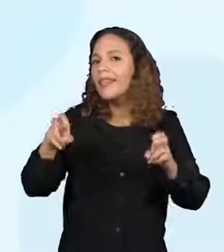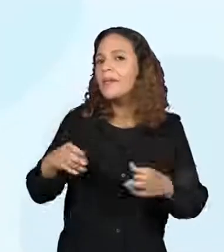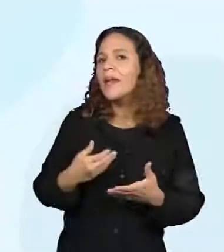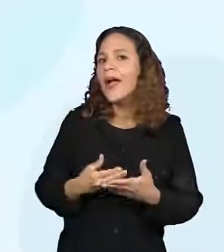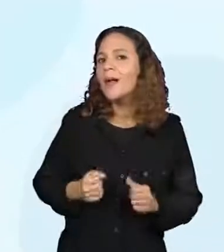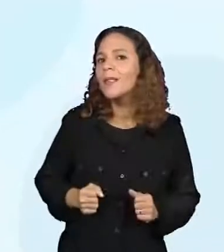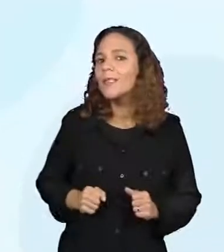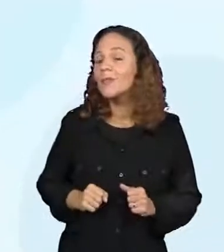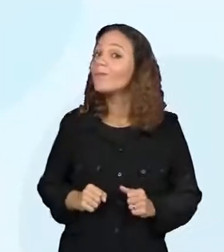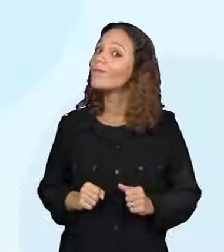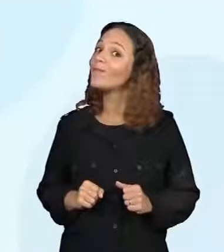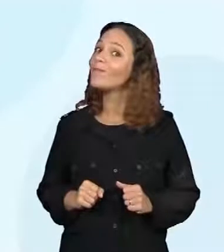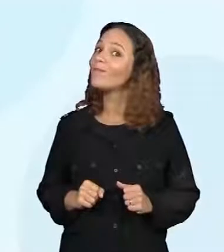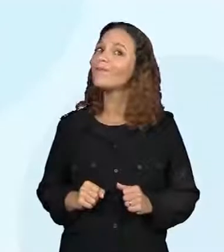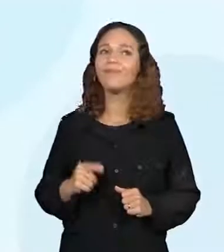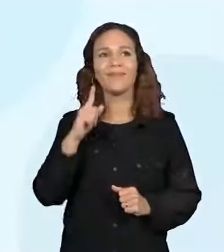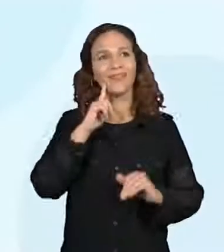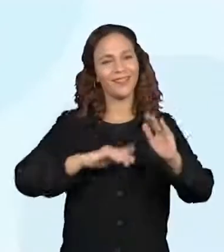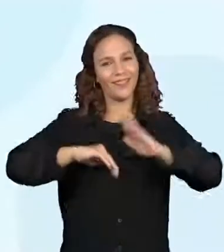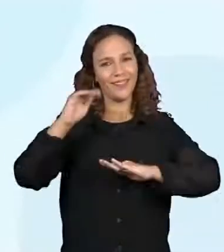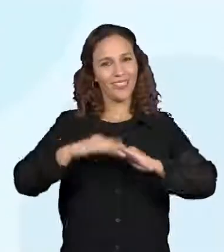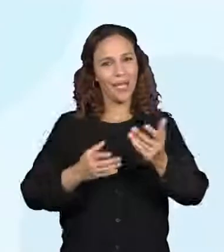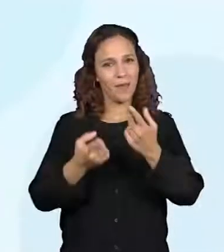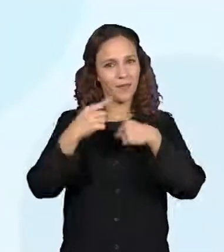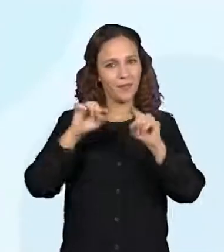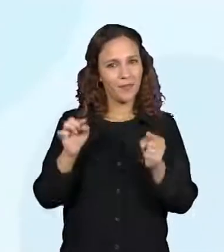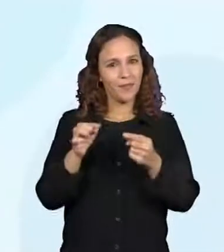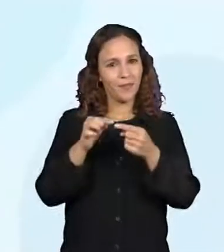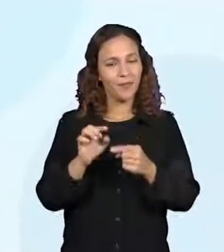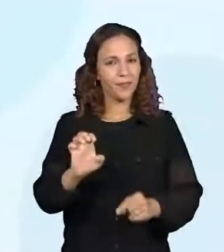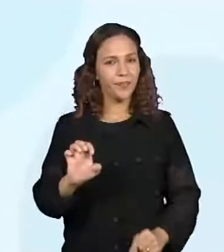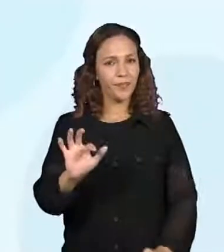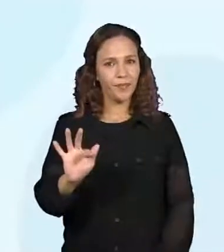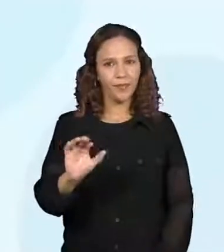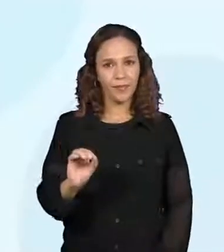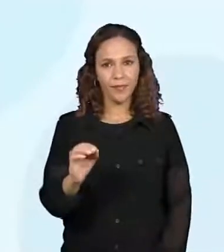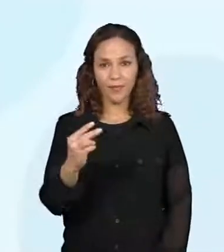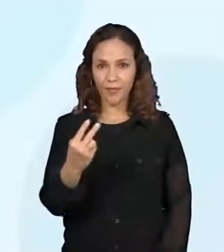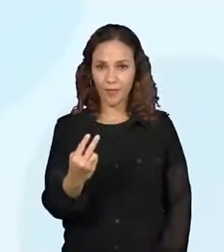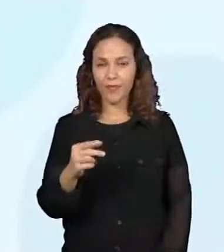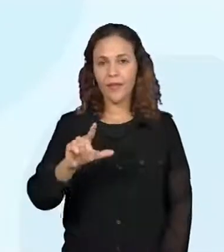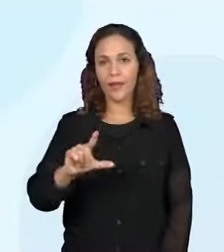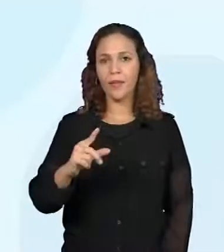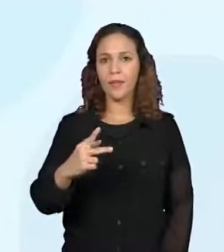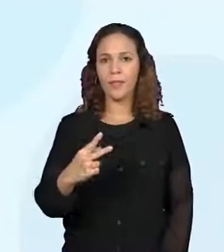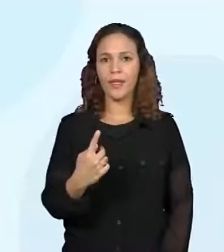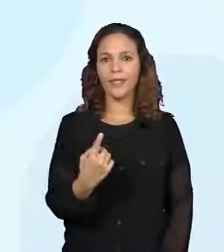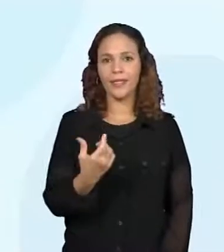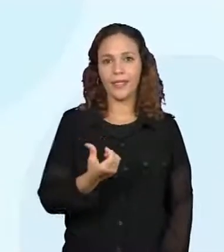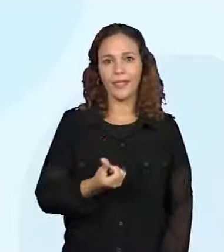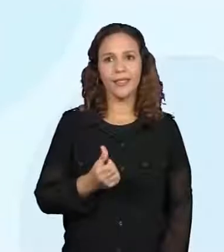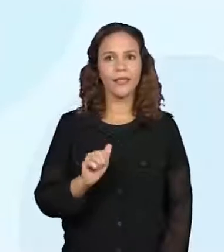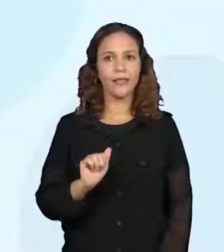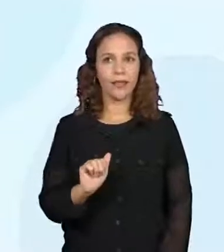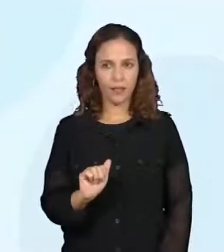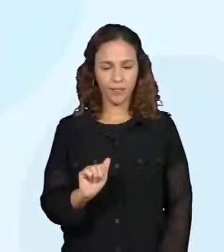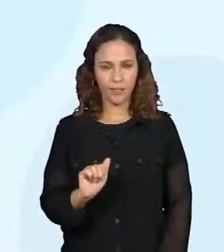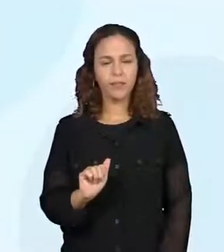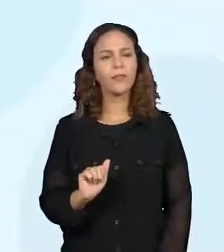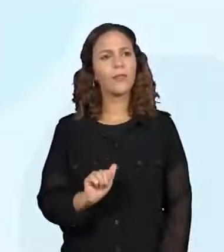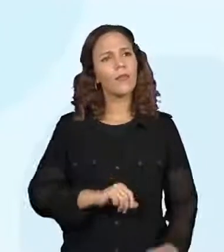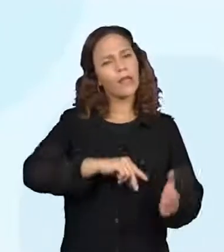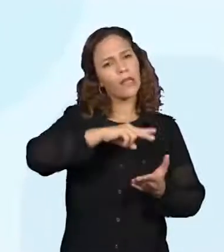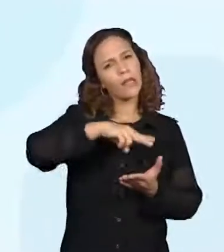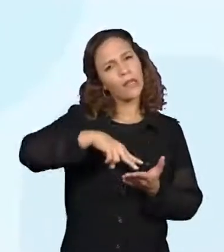Qual será? Habilidade da aula de hoje, EF02 LP16A. Ler e